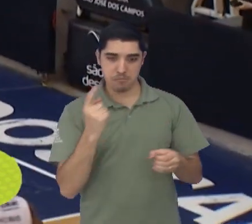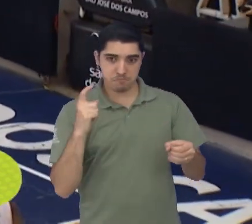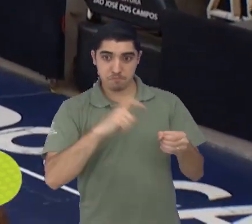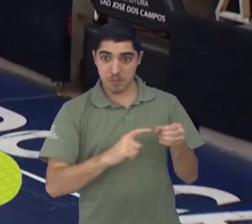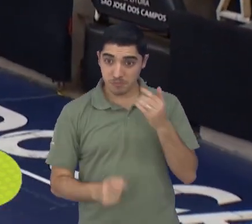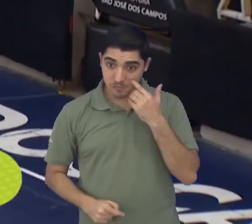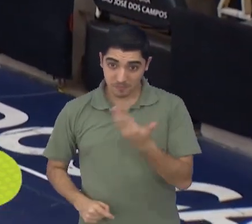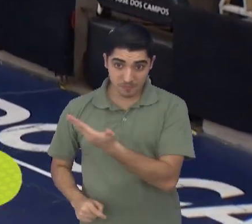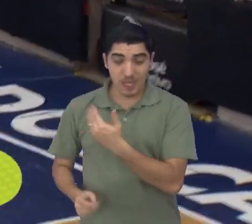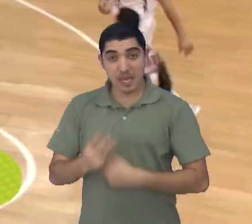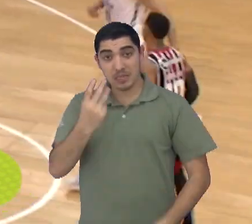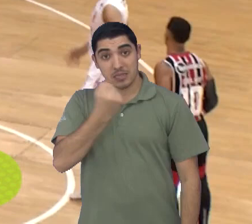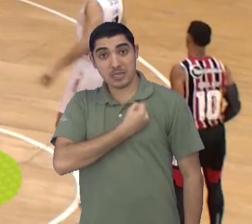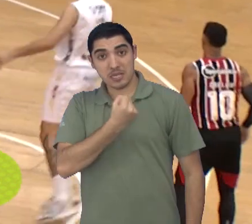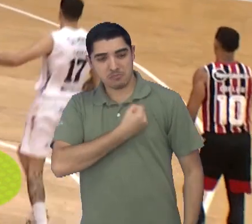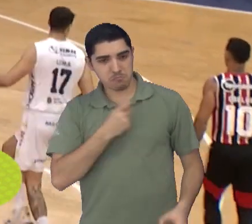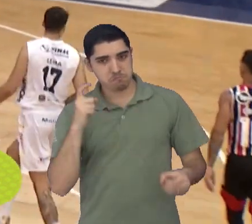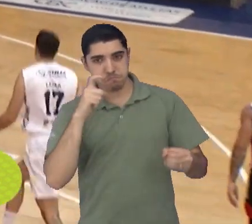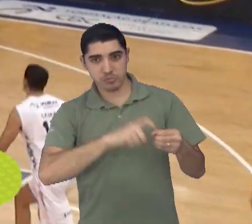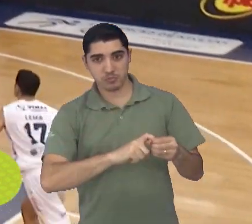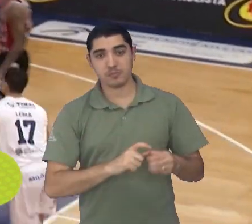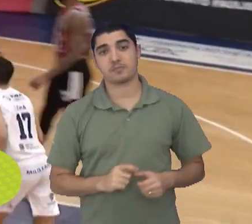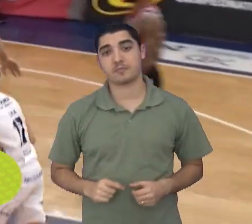de 3 pontos do Augusto.